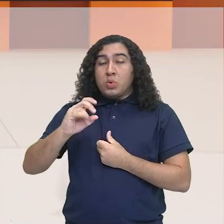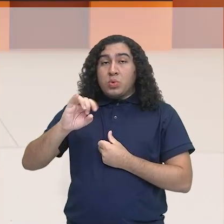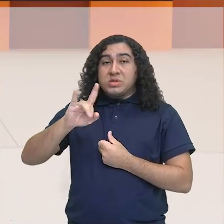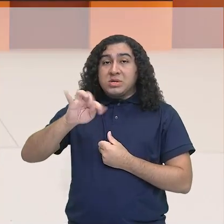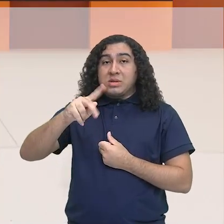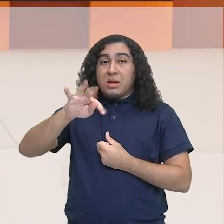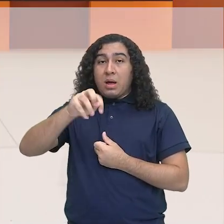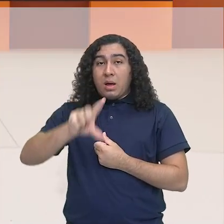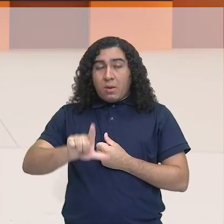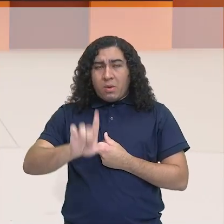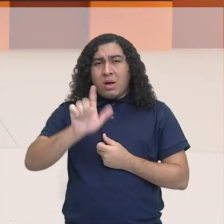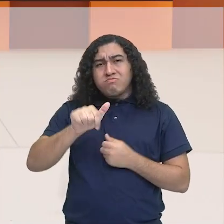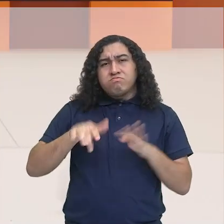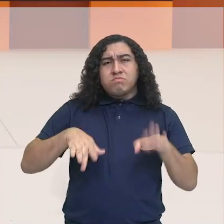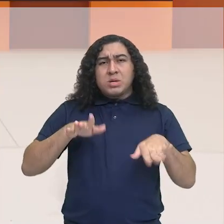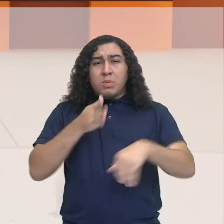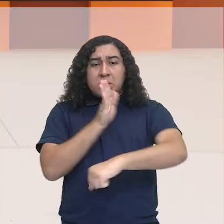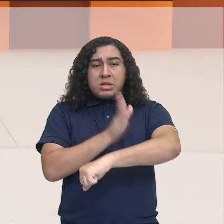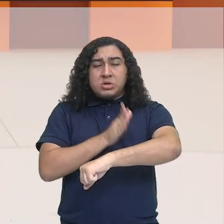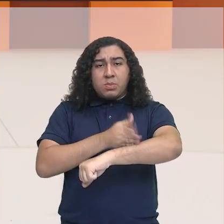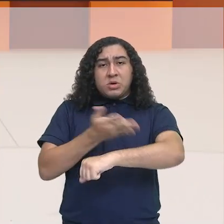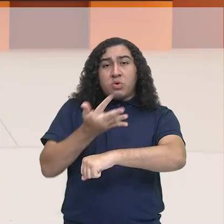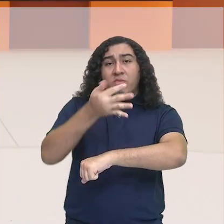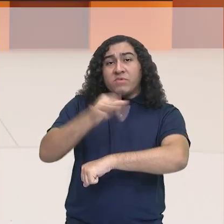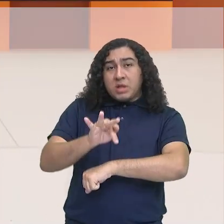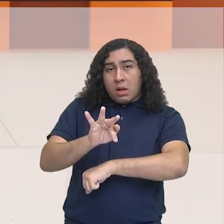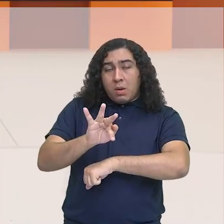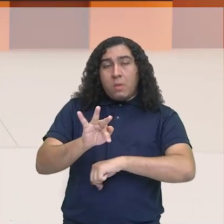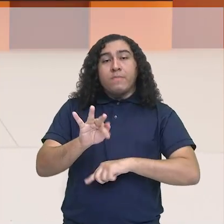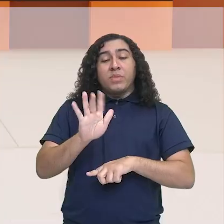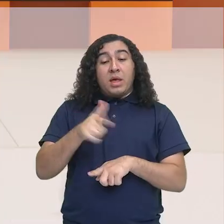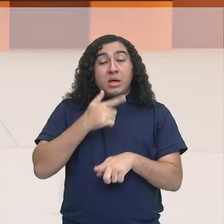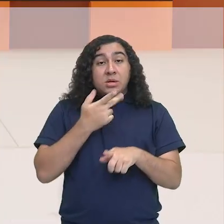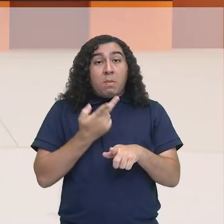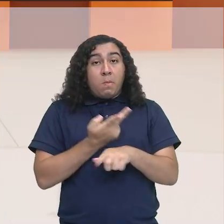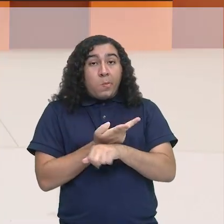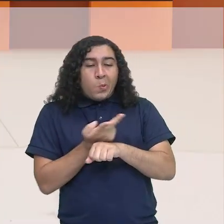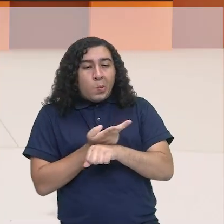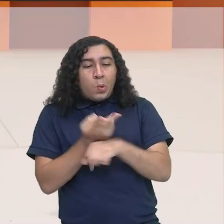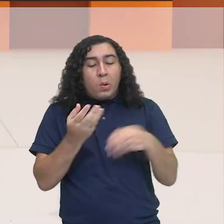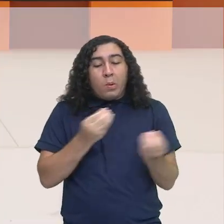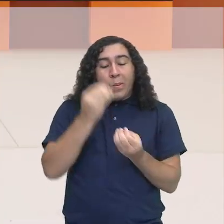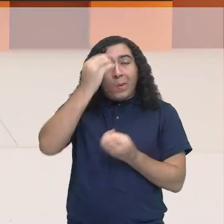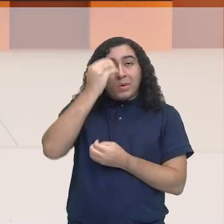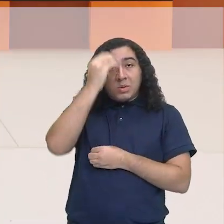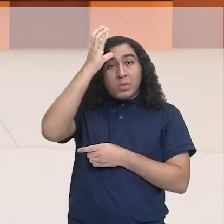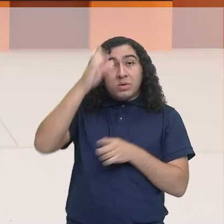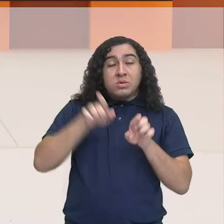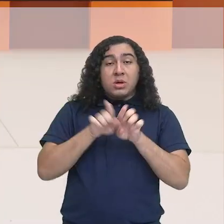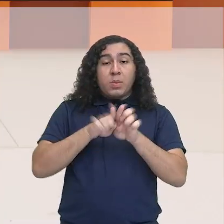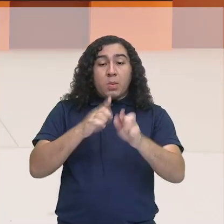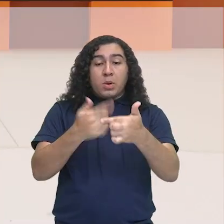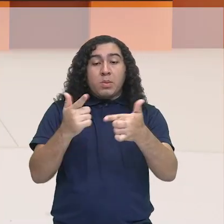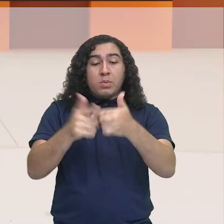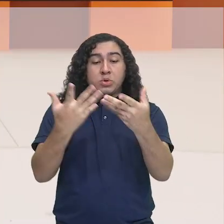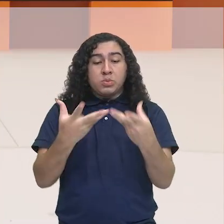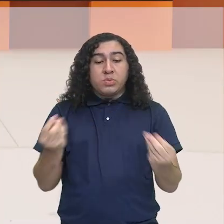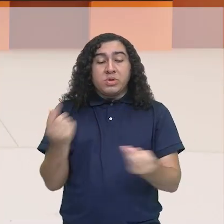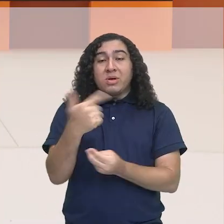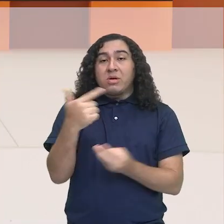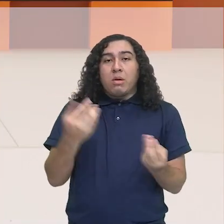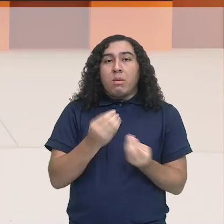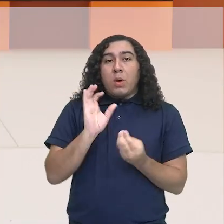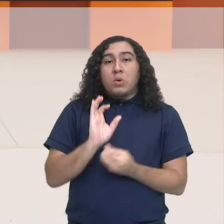Idade Média, né, essa busca por conhecimento e soluções, ela não acontecia ou não aconteciam